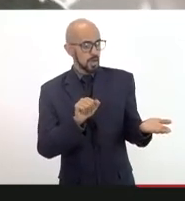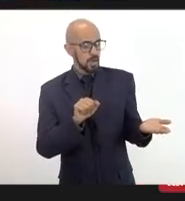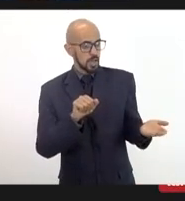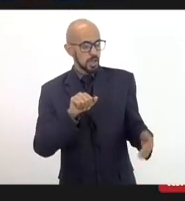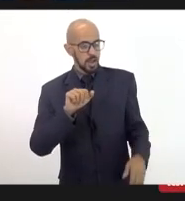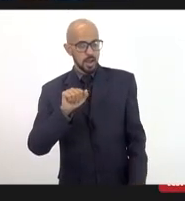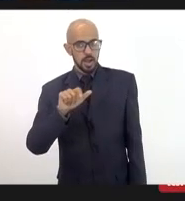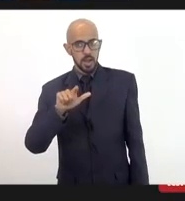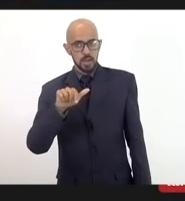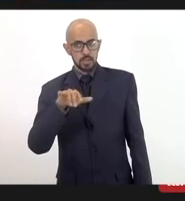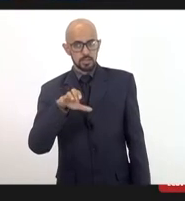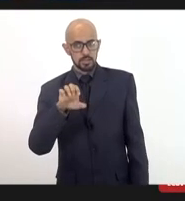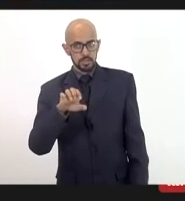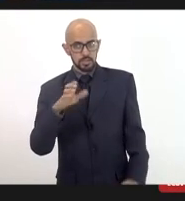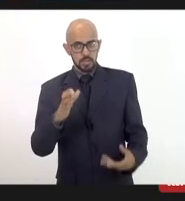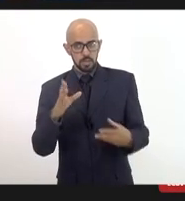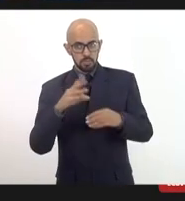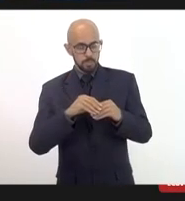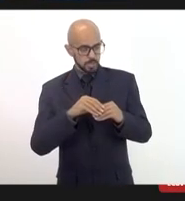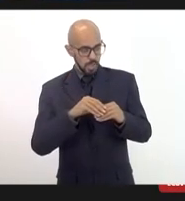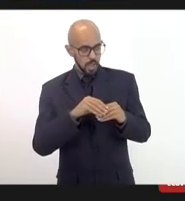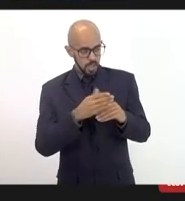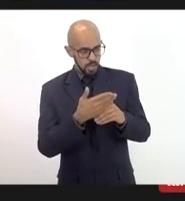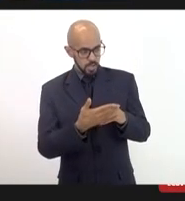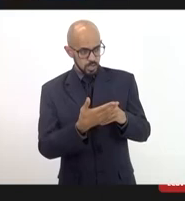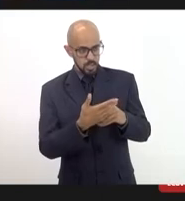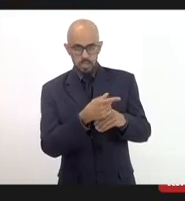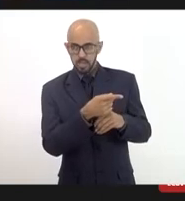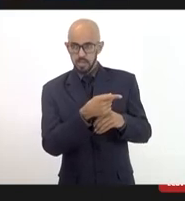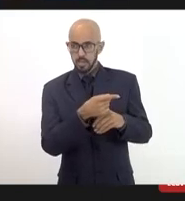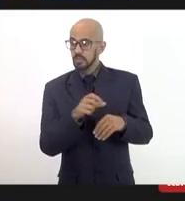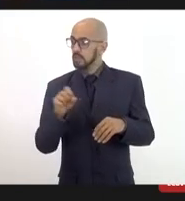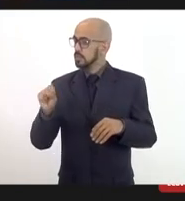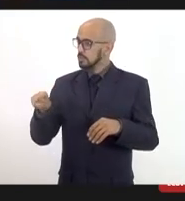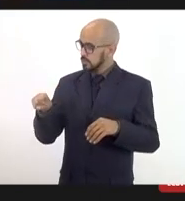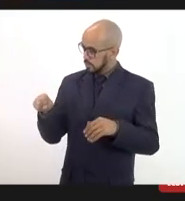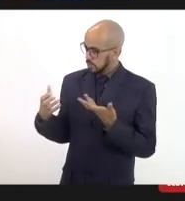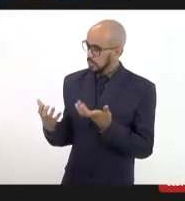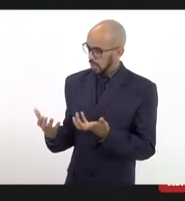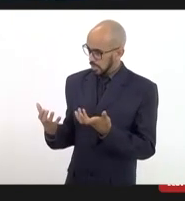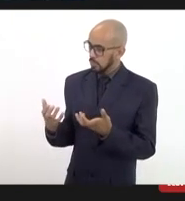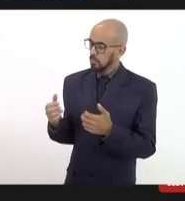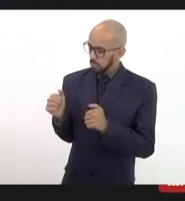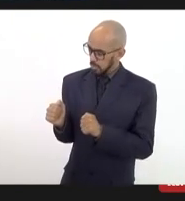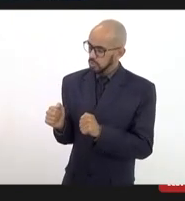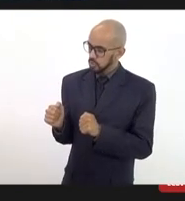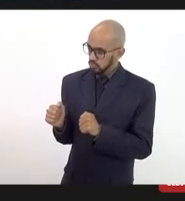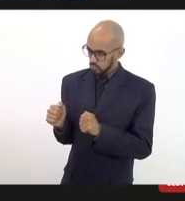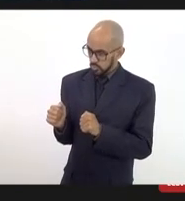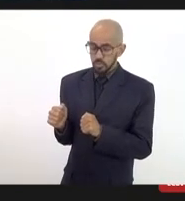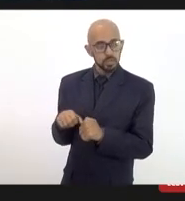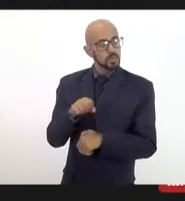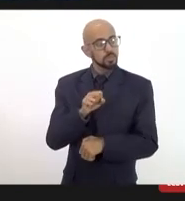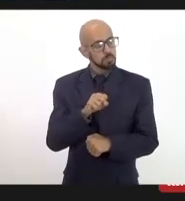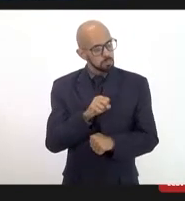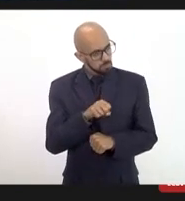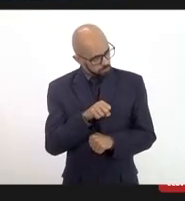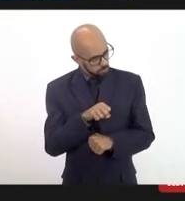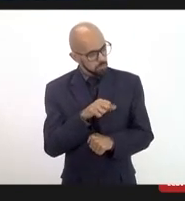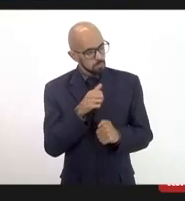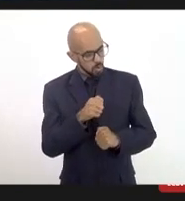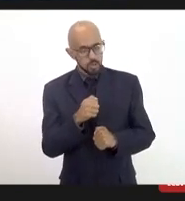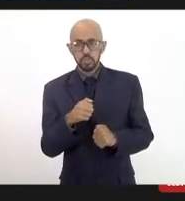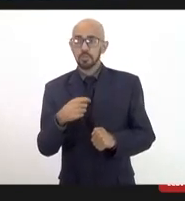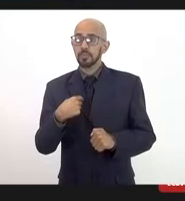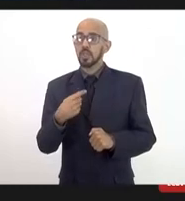contribuição? Sim, posso. Obrigada. Pode. Posso só completar algumas coisas que o